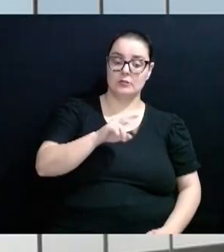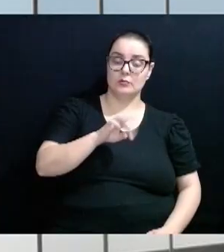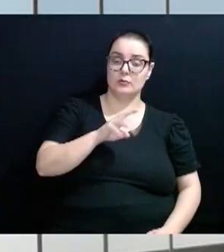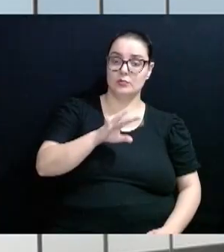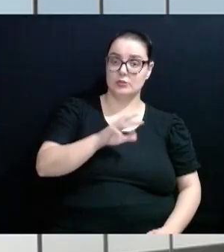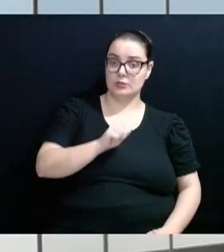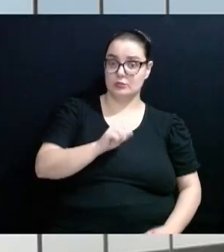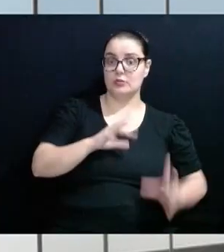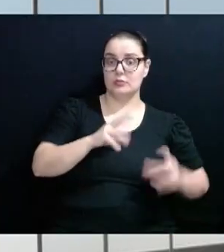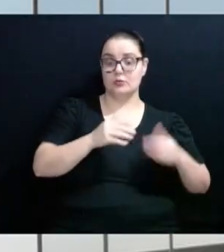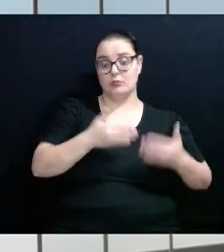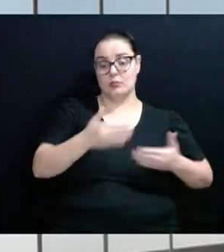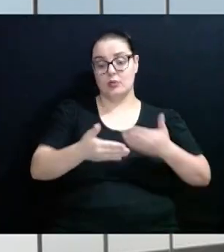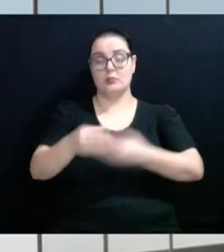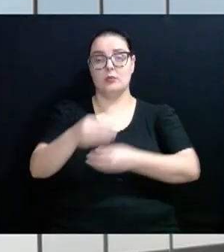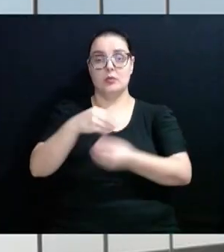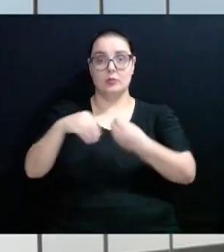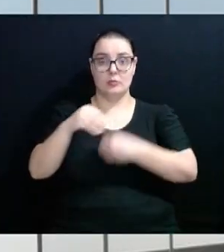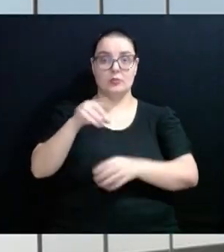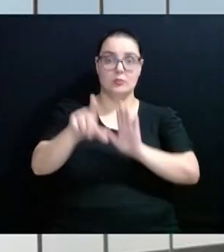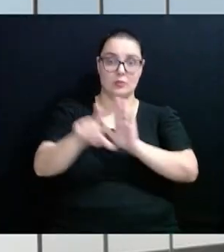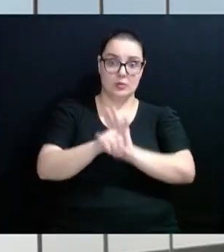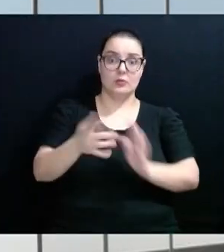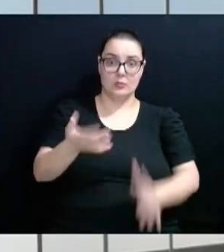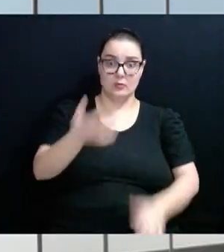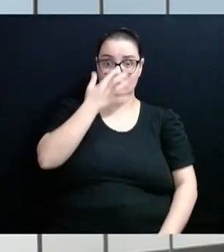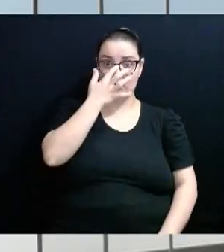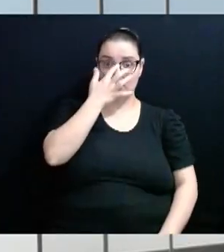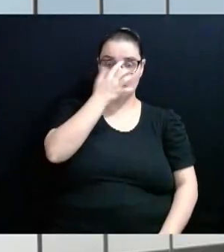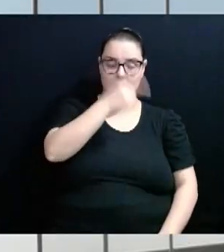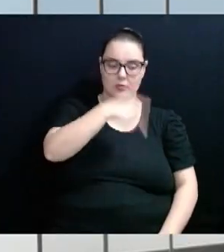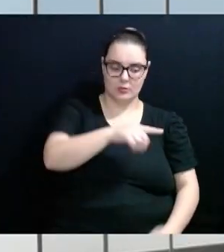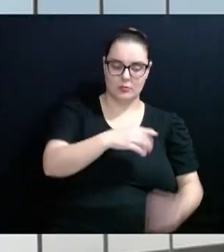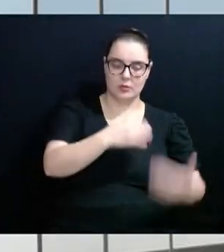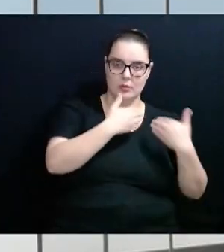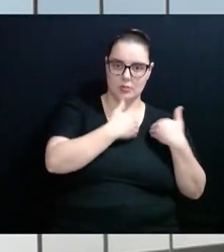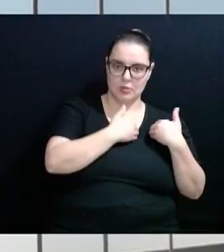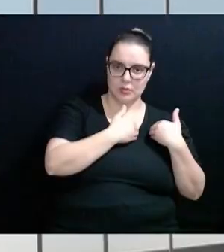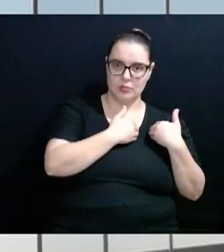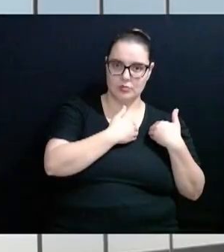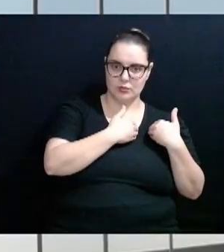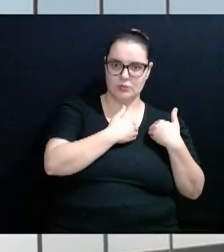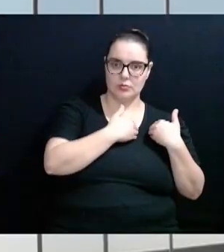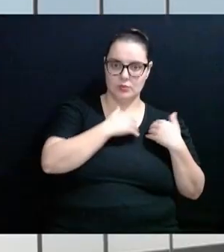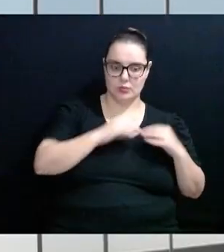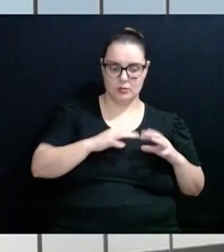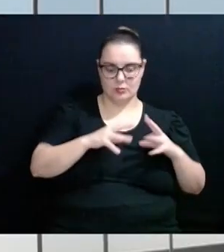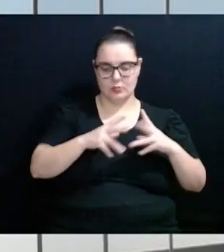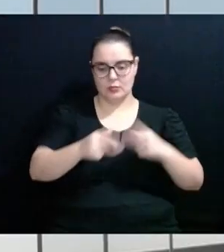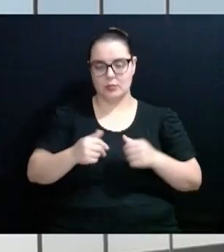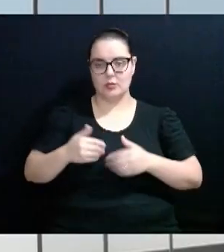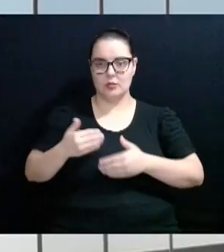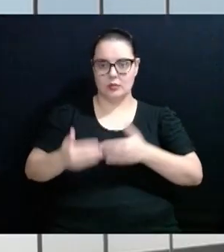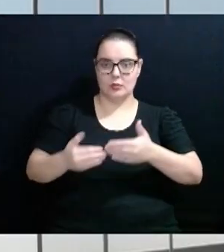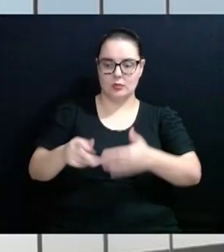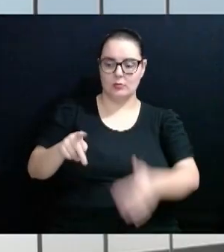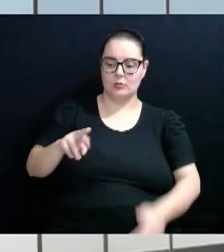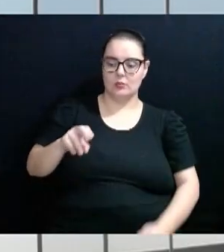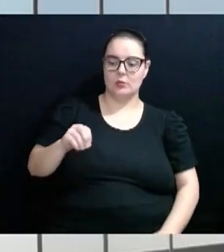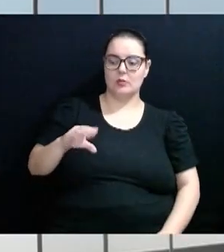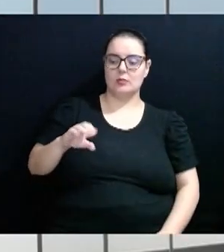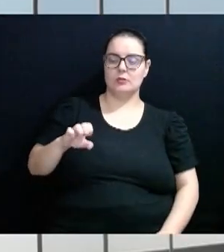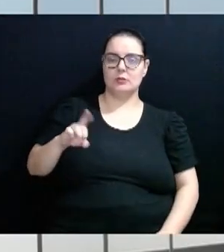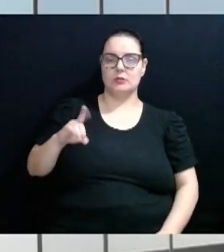que envolve a lei, né? Então, eles são responsáveis por todos os procedimentos. Então, entre